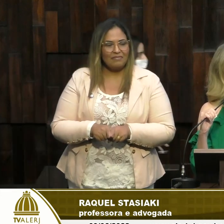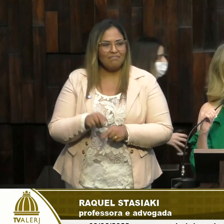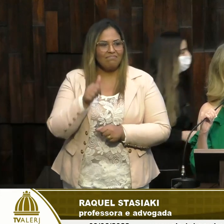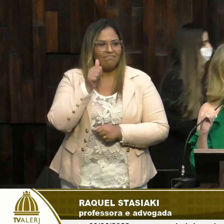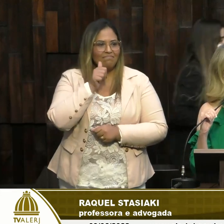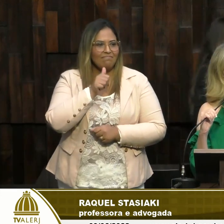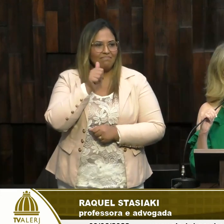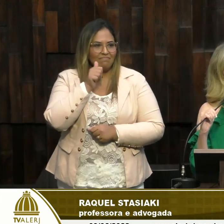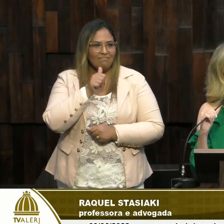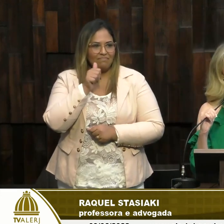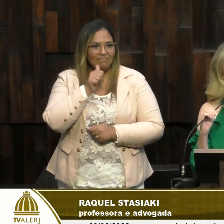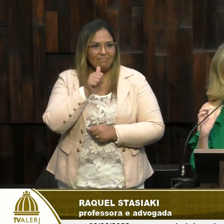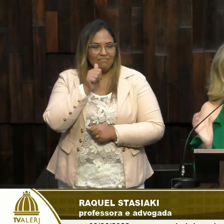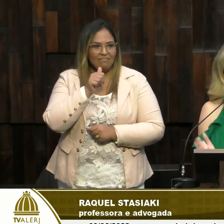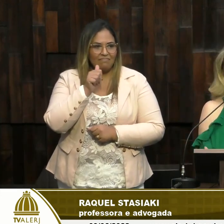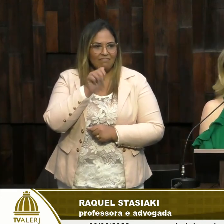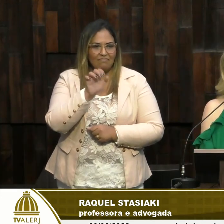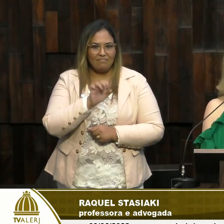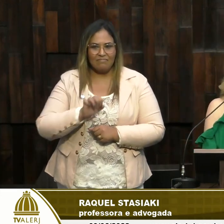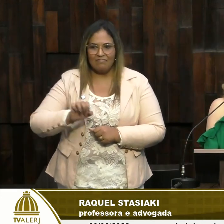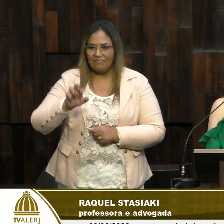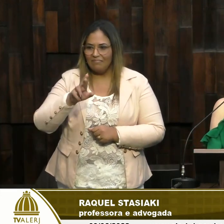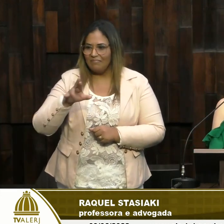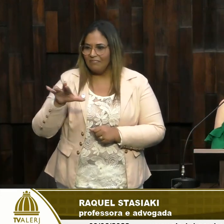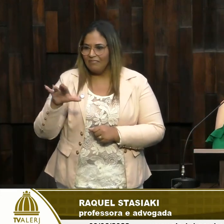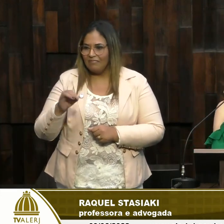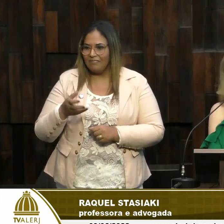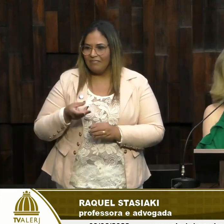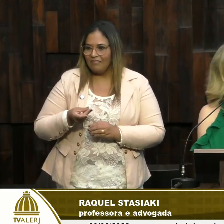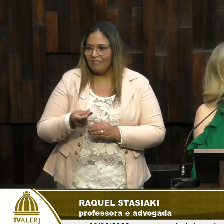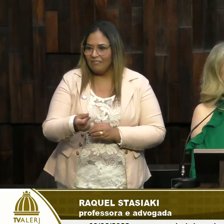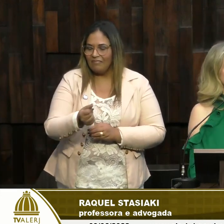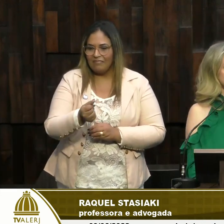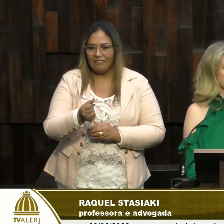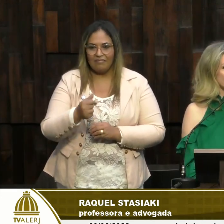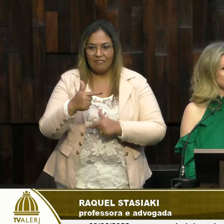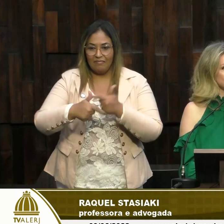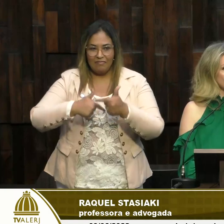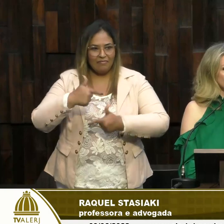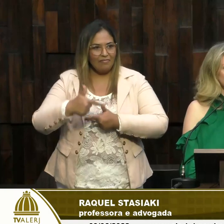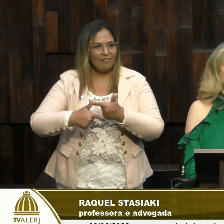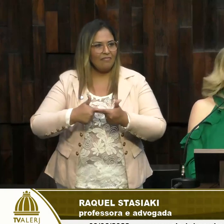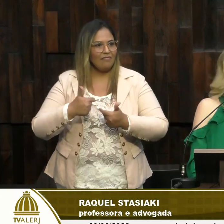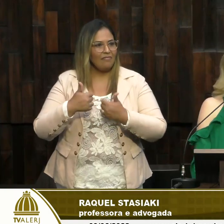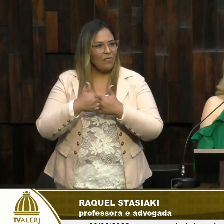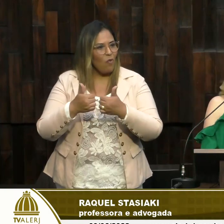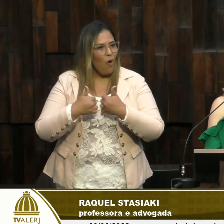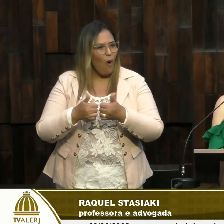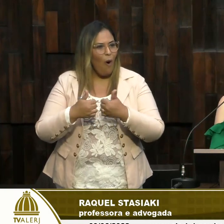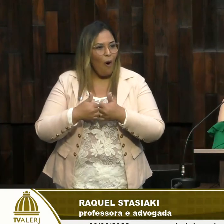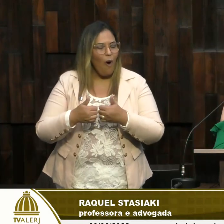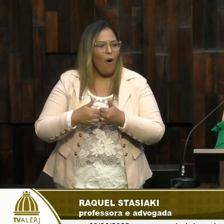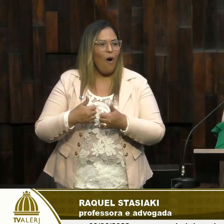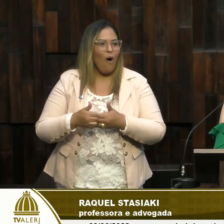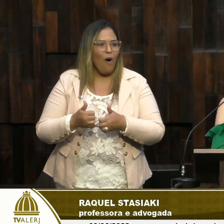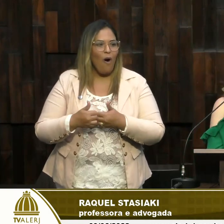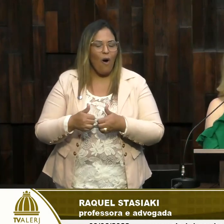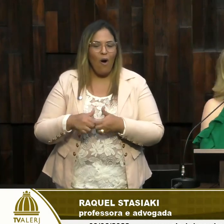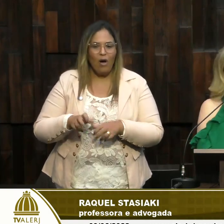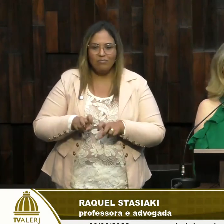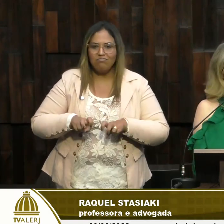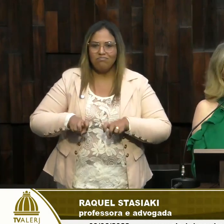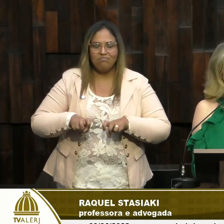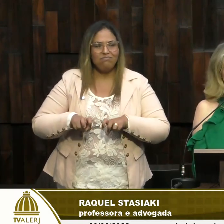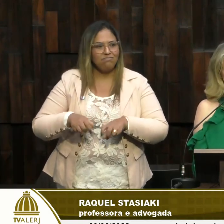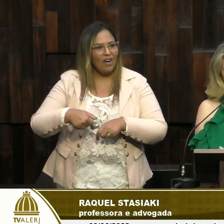do estado do Rio de Janeiro que sai para trabalhar, né, que pega o transporte público. Eu fui vítima, por